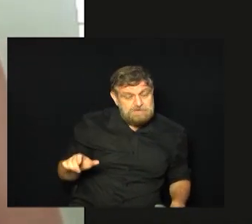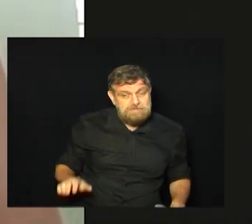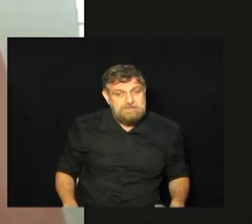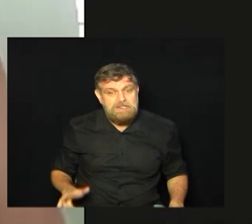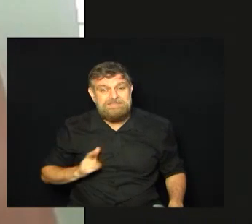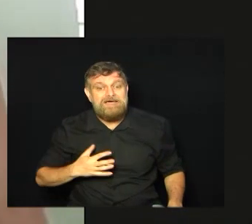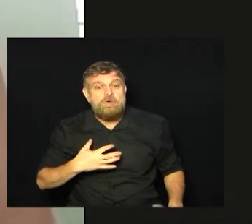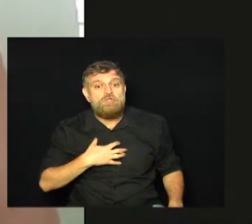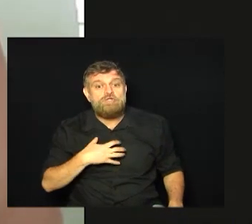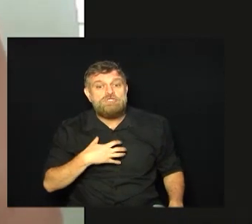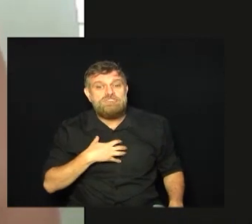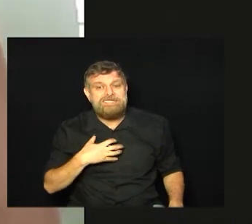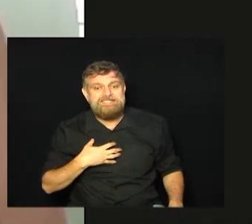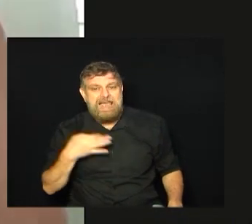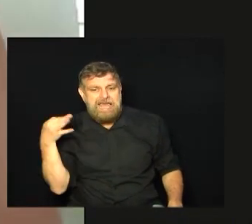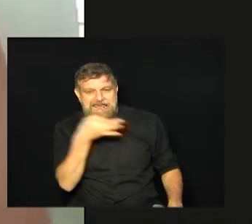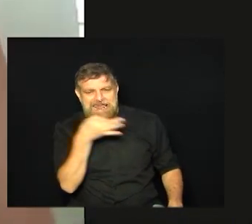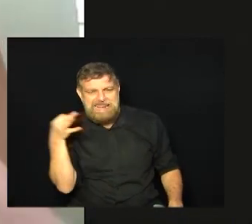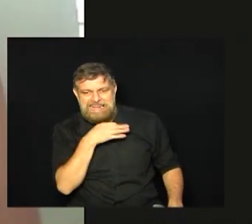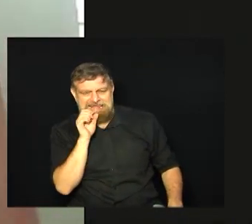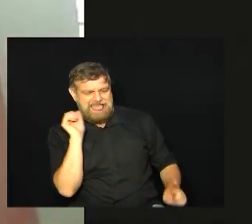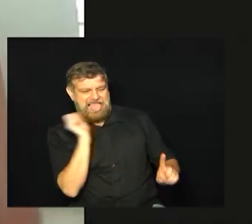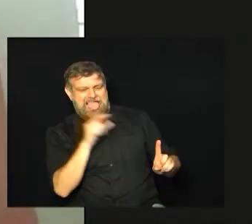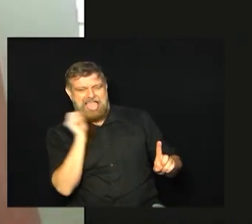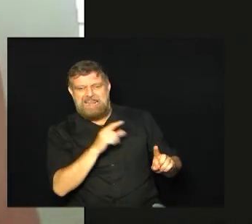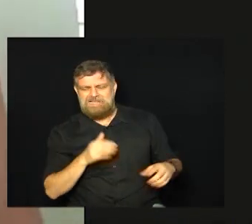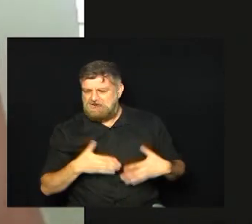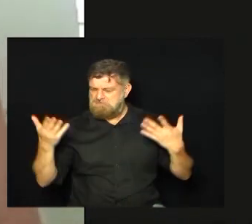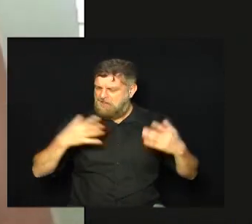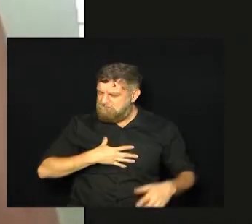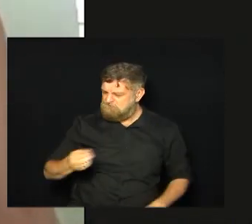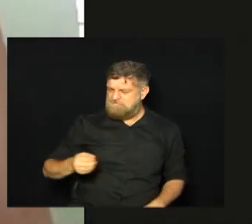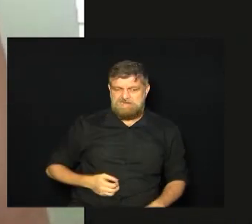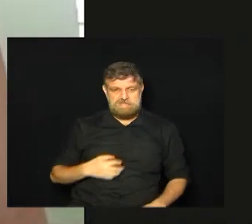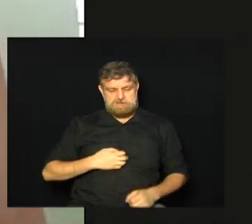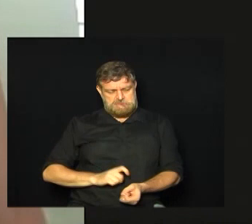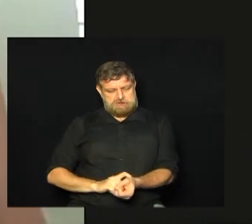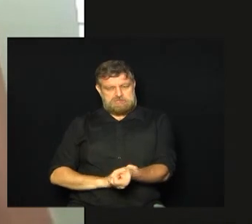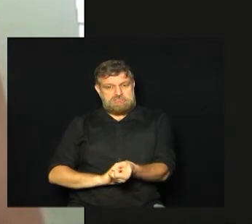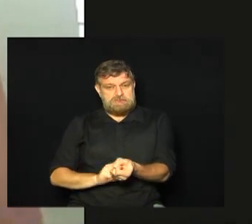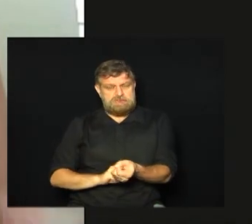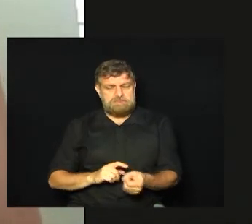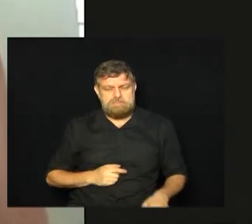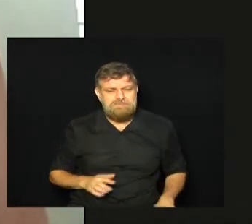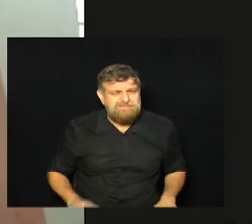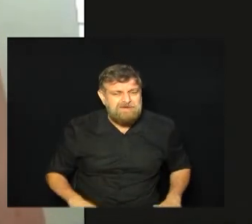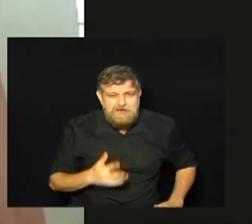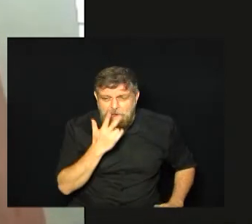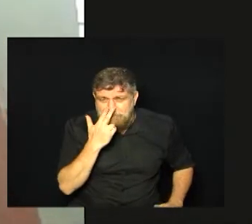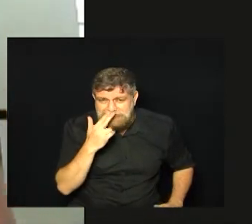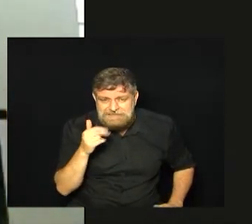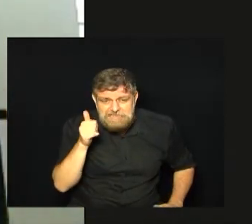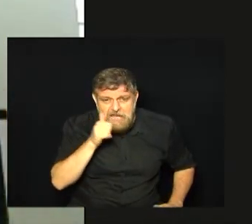assim a maneira como ele fala com ela, como ele fala com o filho, e que é uma coisa tão sutil que